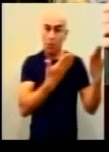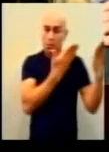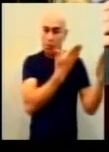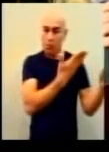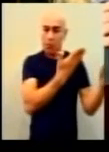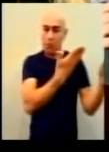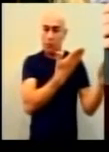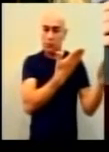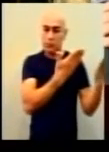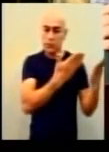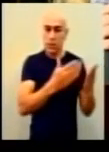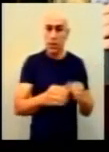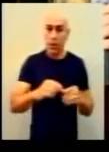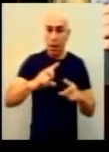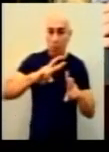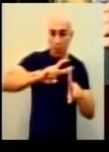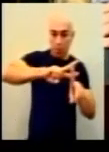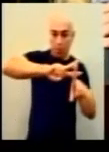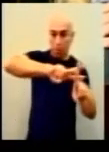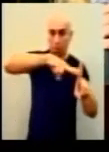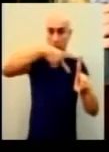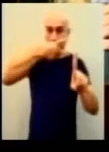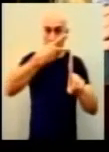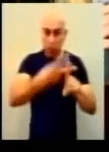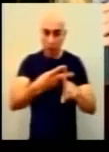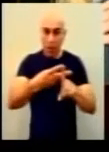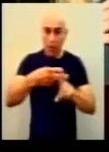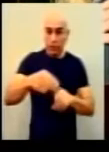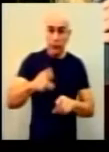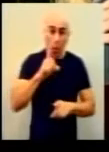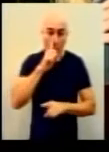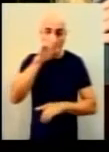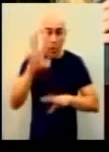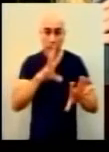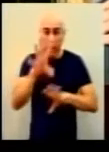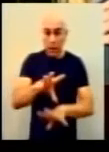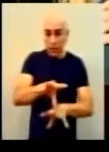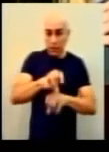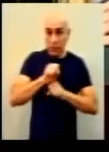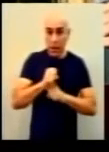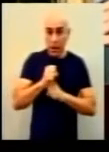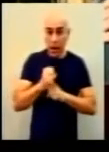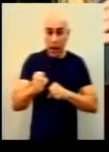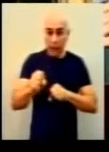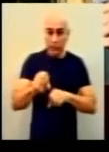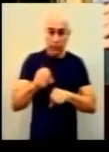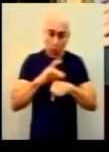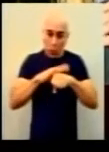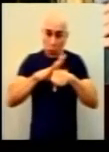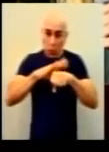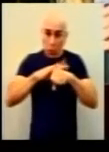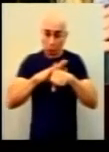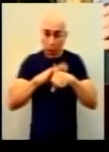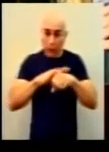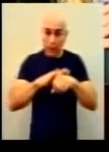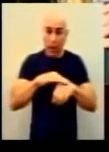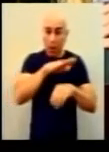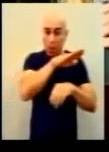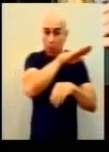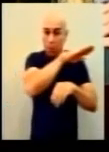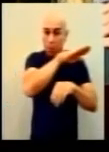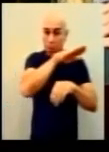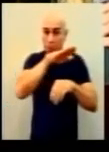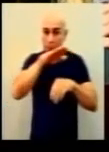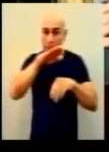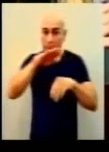que fomos dobrando de casos, que a gente fala daquele risco da doença entrar num crescimento exponencial.